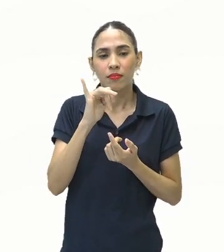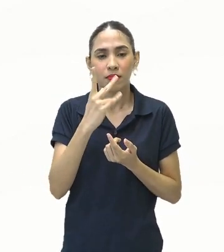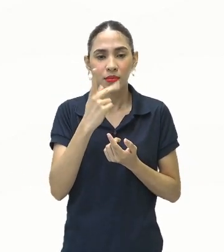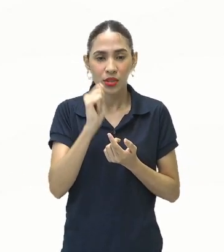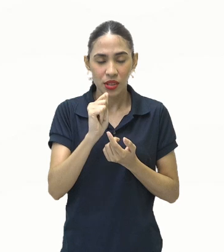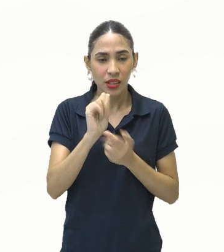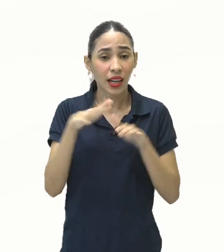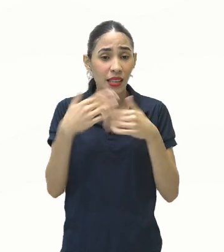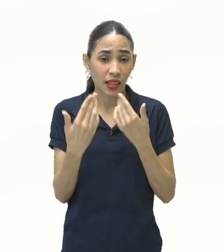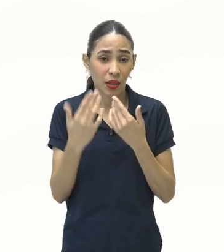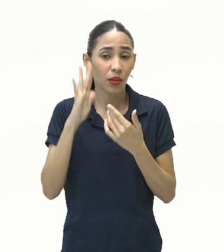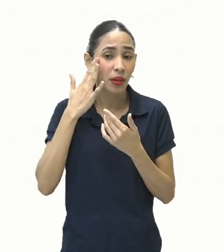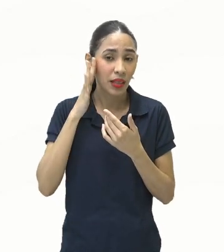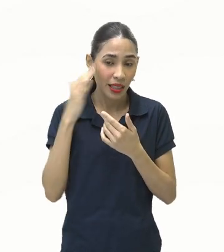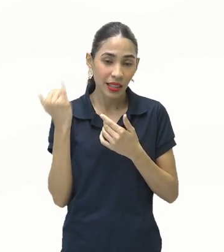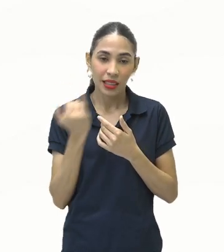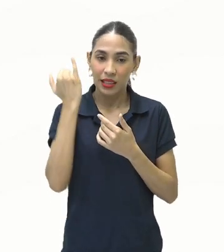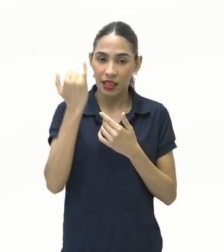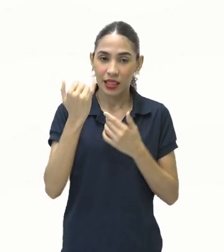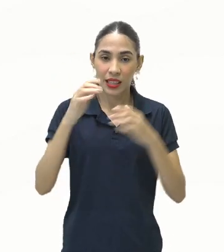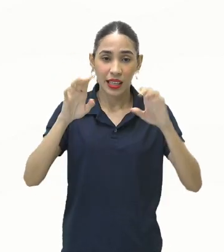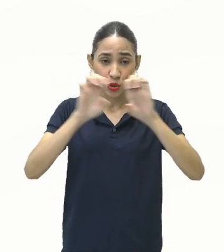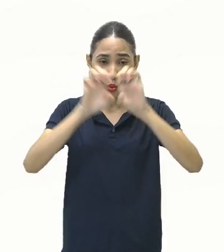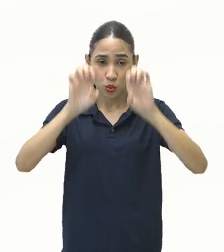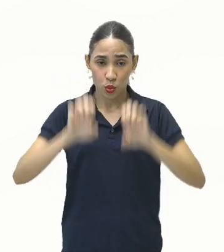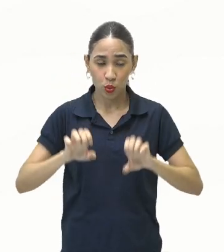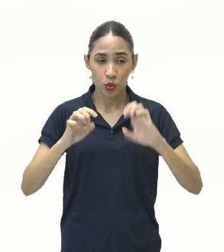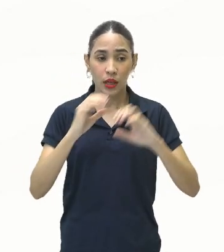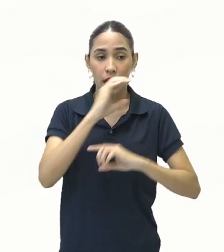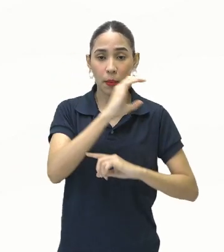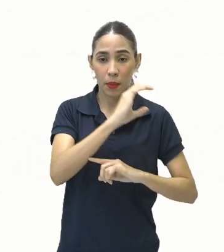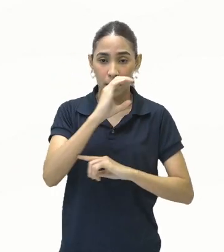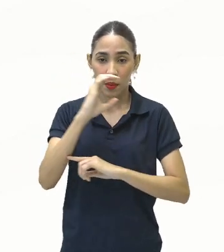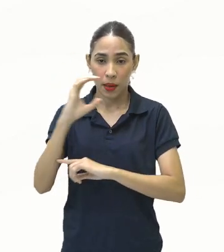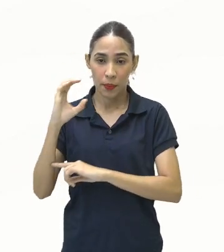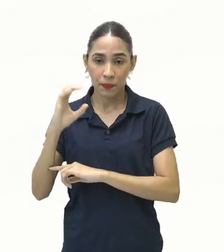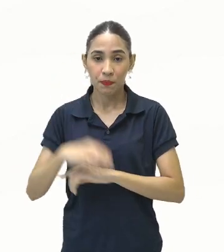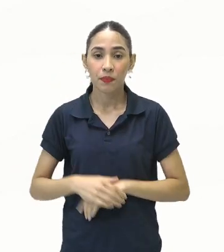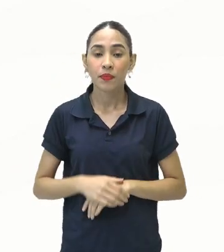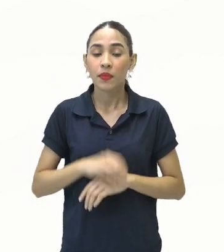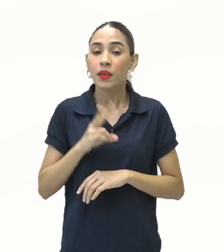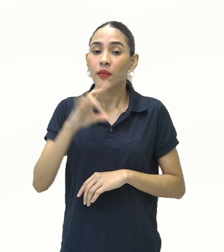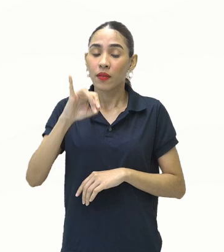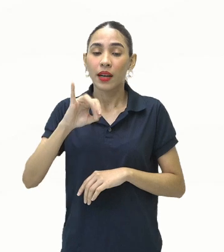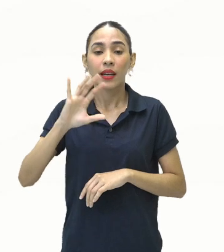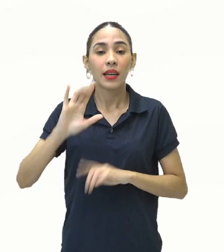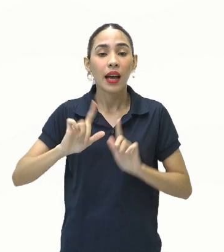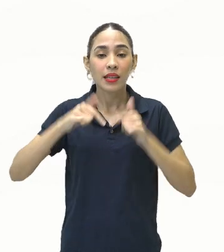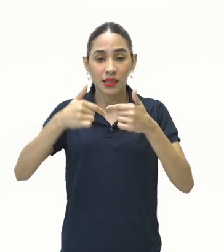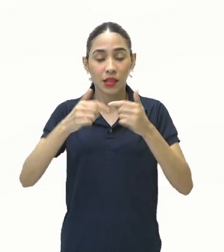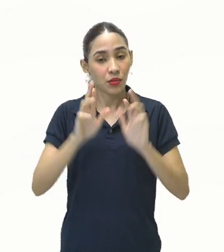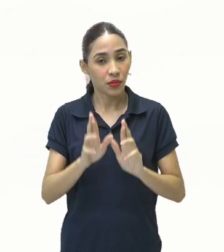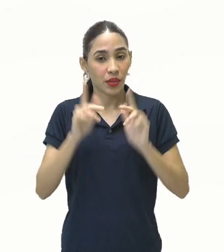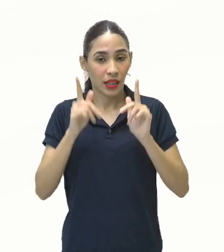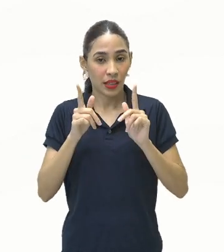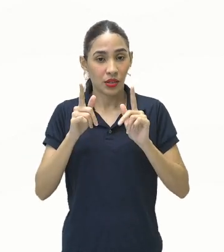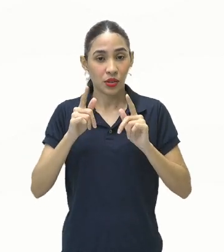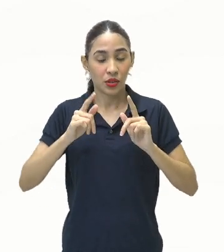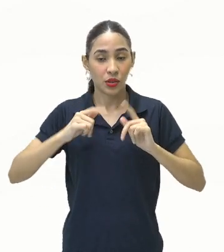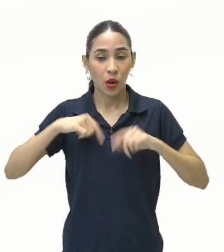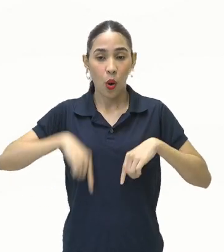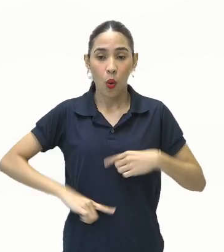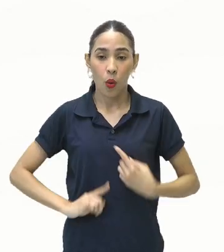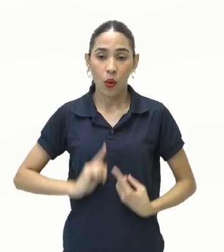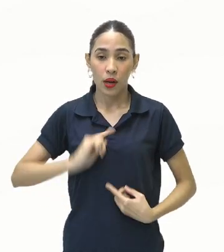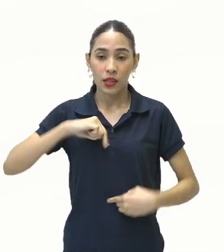por causa da estrutura da cadeia carbônica, né? Ele vai agir de forma diferente ali no organismo.